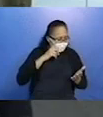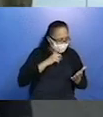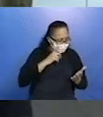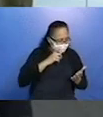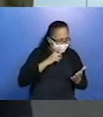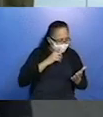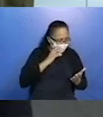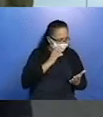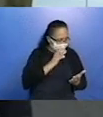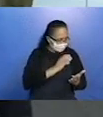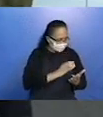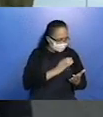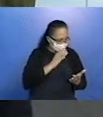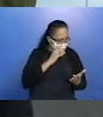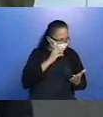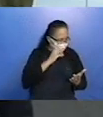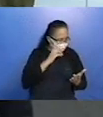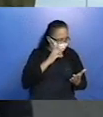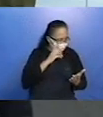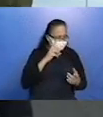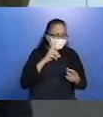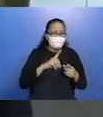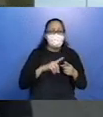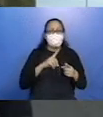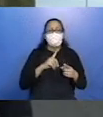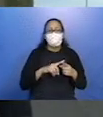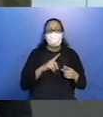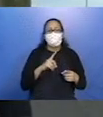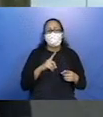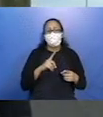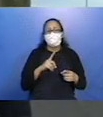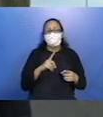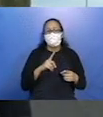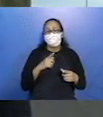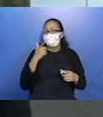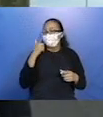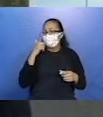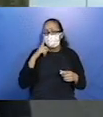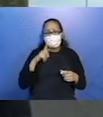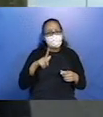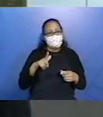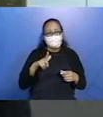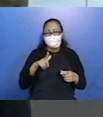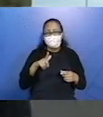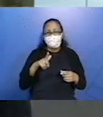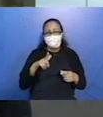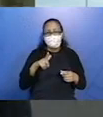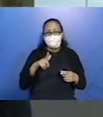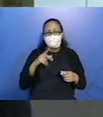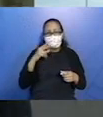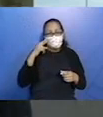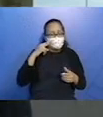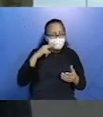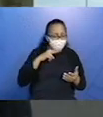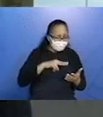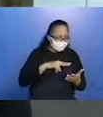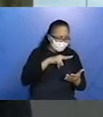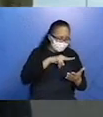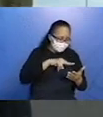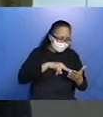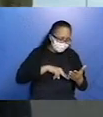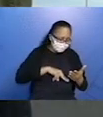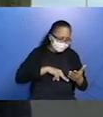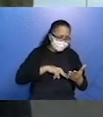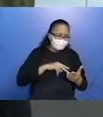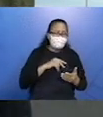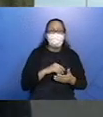foca mais, é porque provavelmente ela não está conseguindo o quê? Enxergar o que você escreveu,